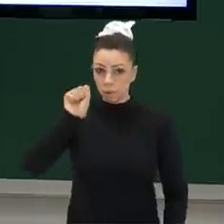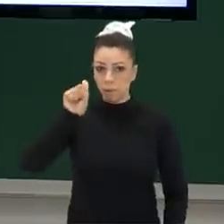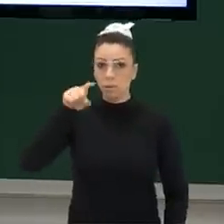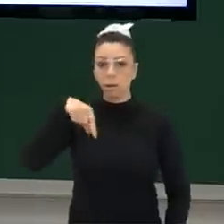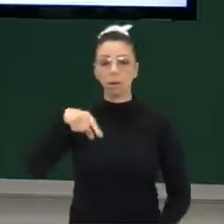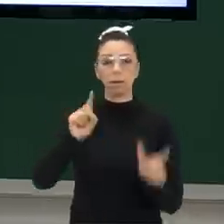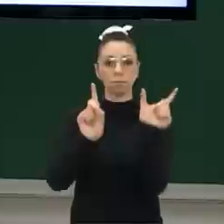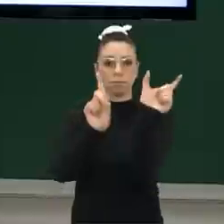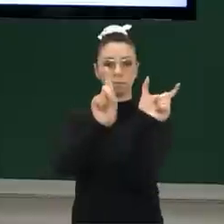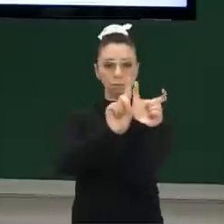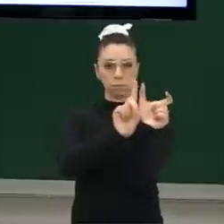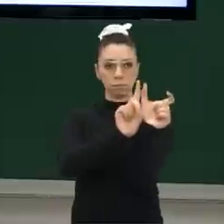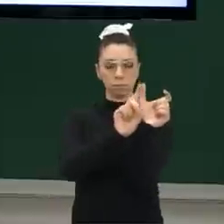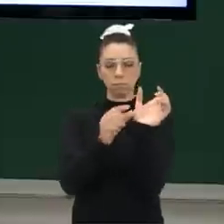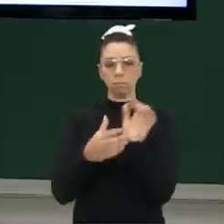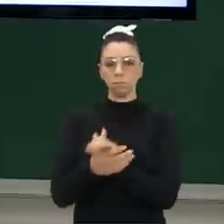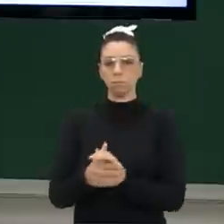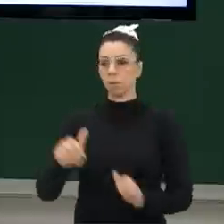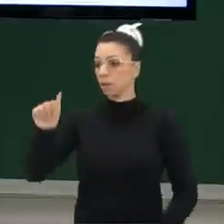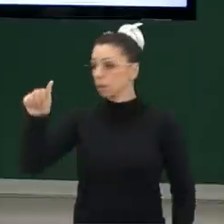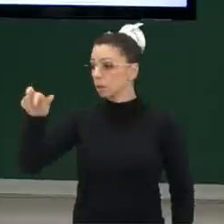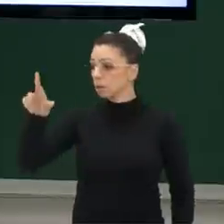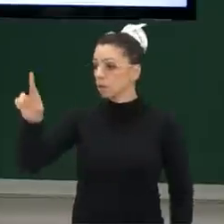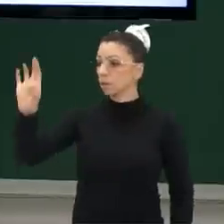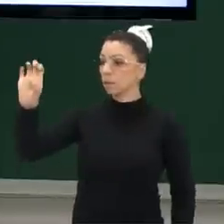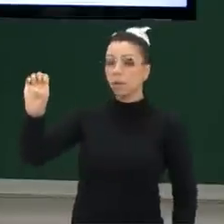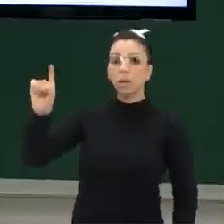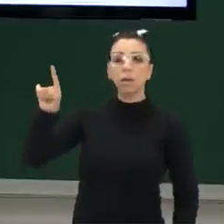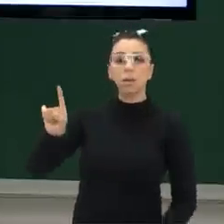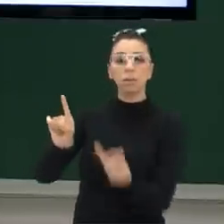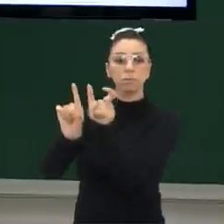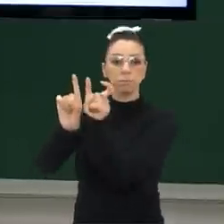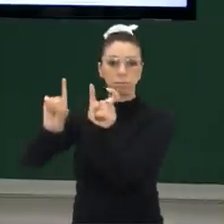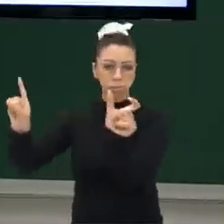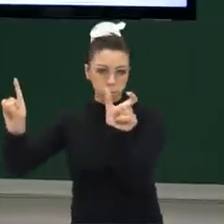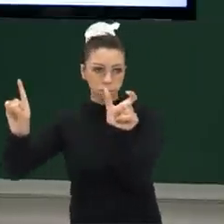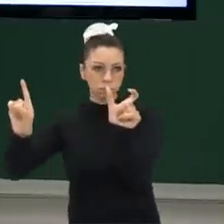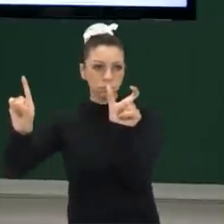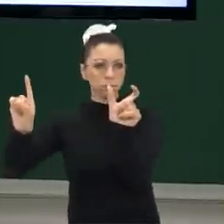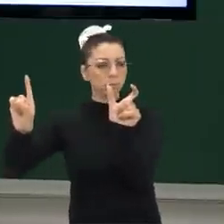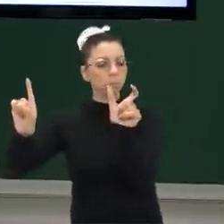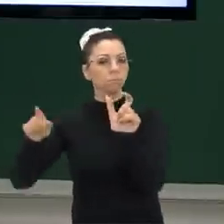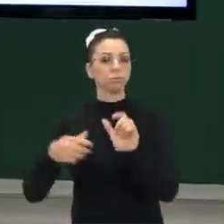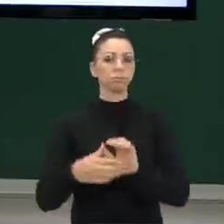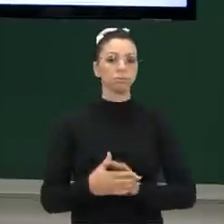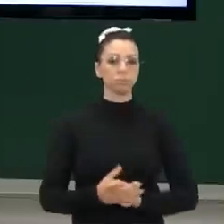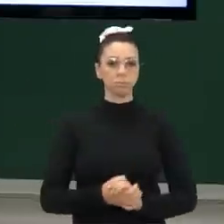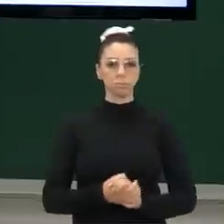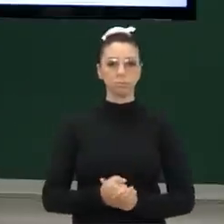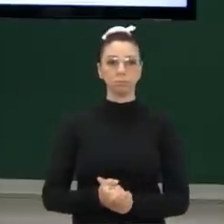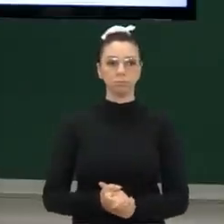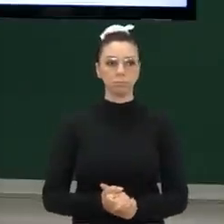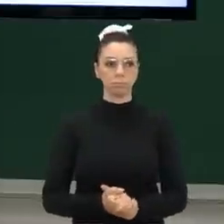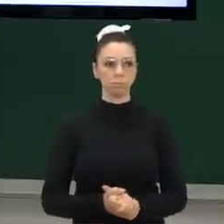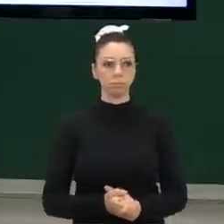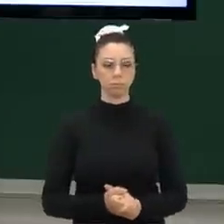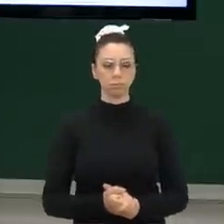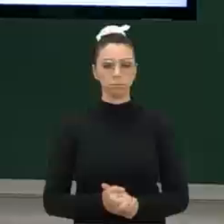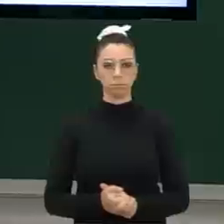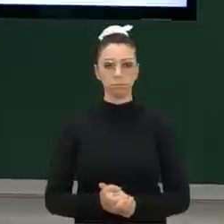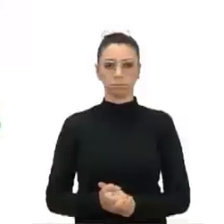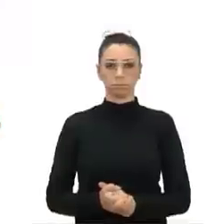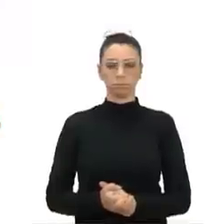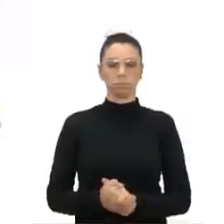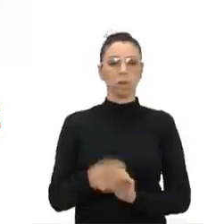é, are, plural, são. Então, olha o que a teacher escreveu aqui.